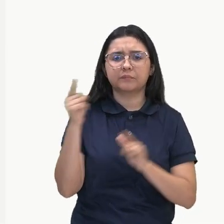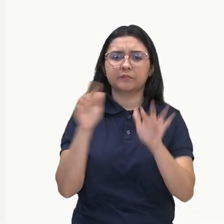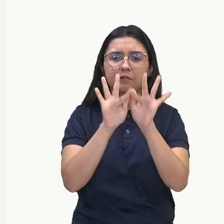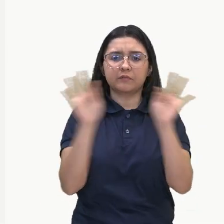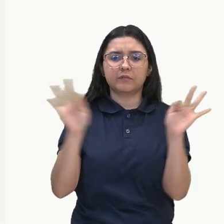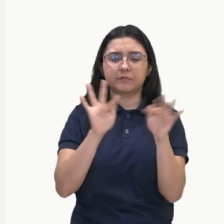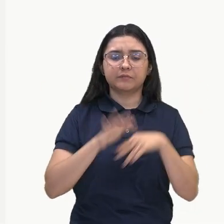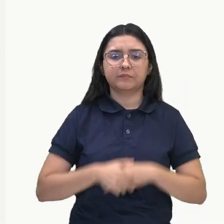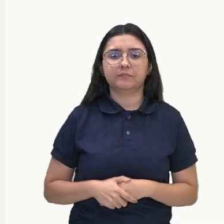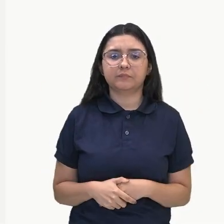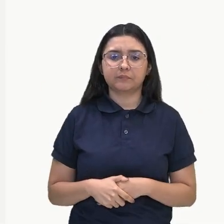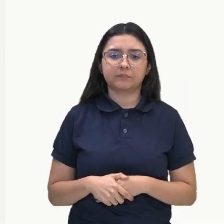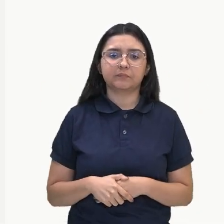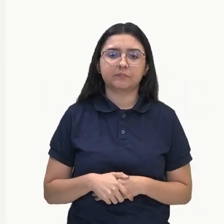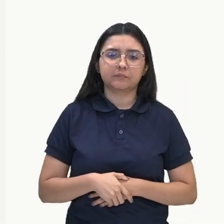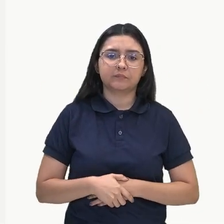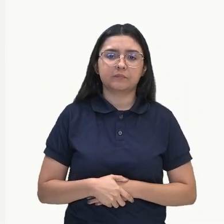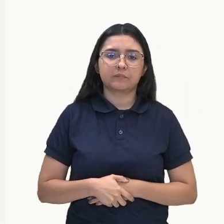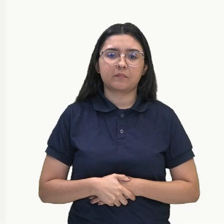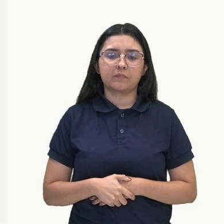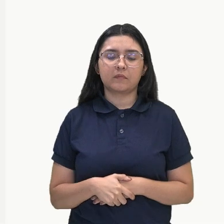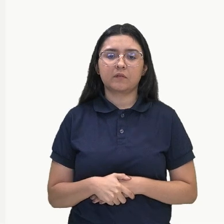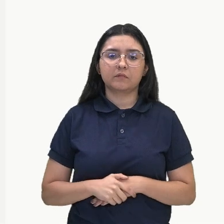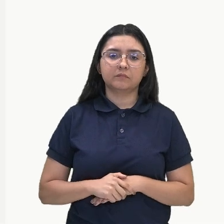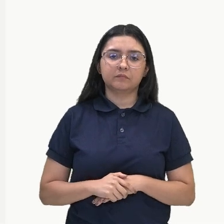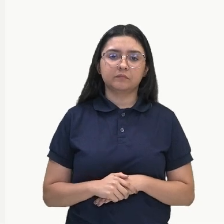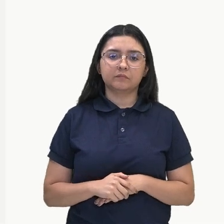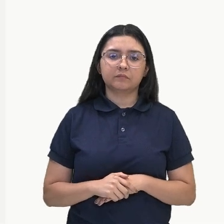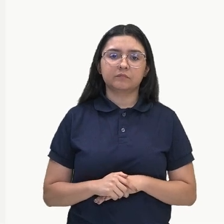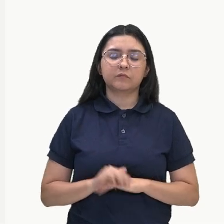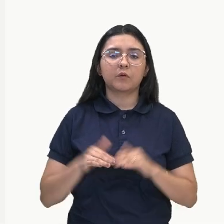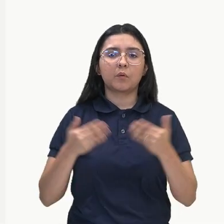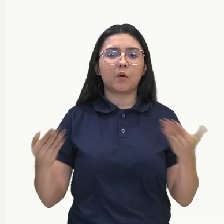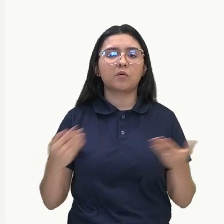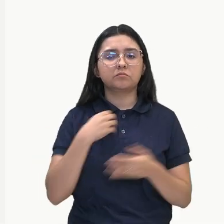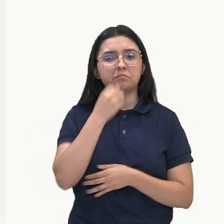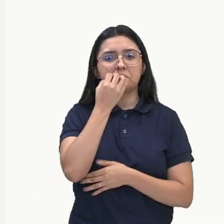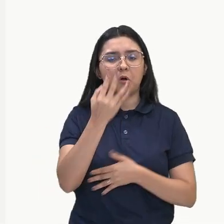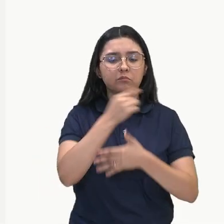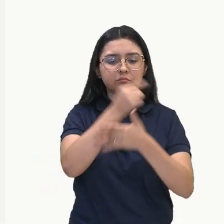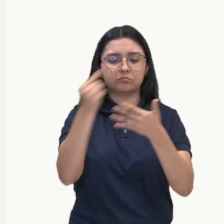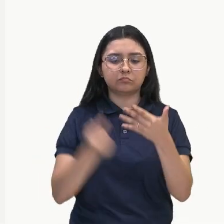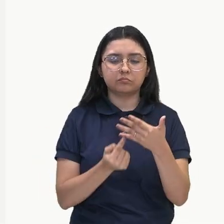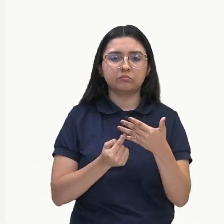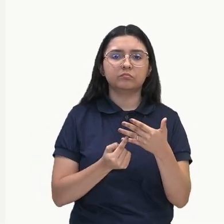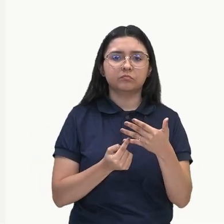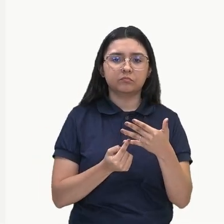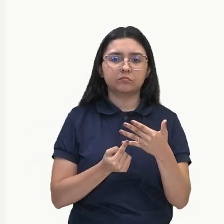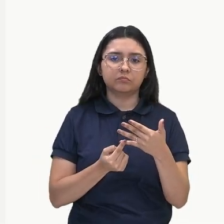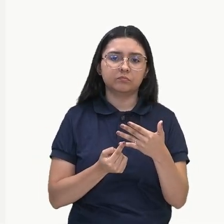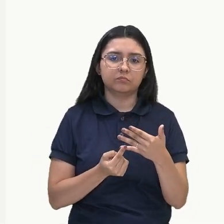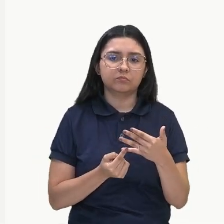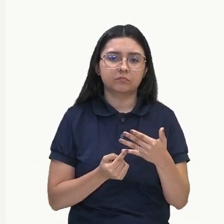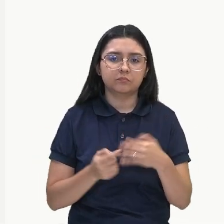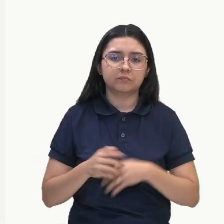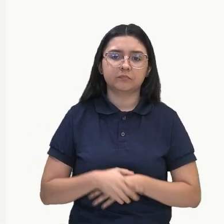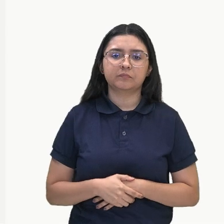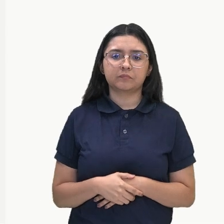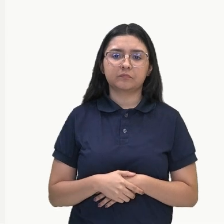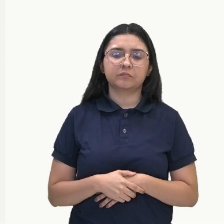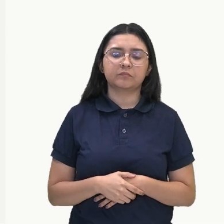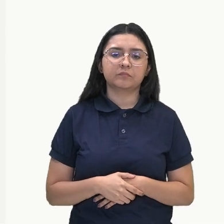the benefits of friendships? Quais são os benefits? Benefícios de friendships.